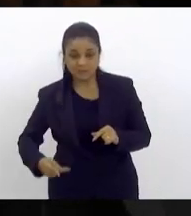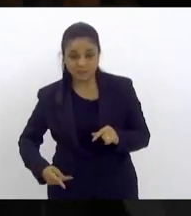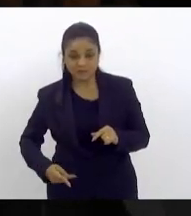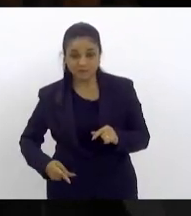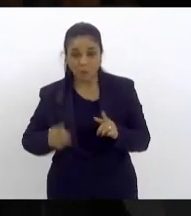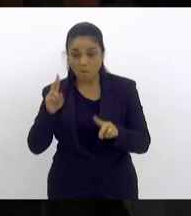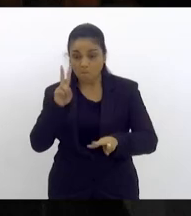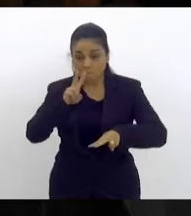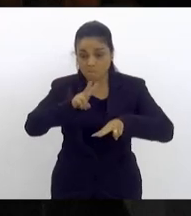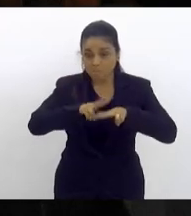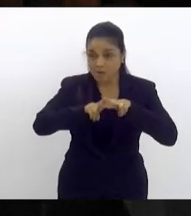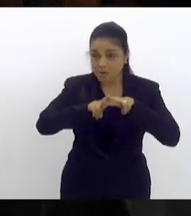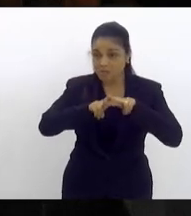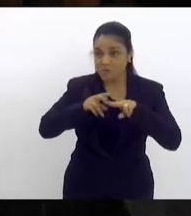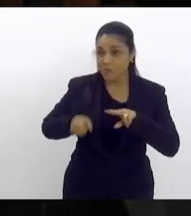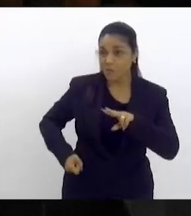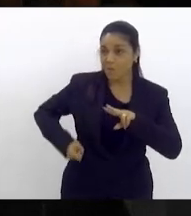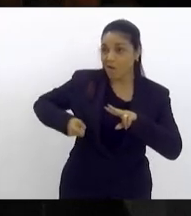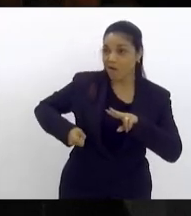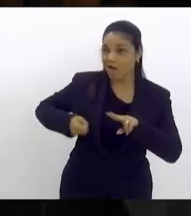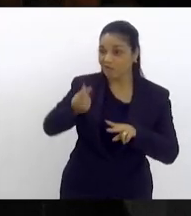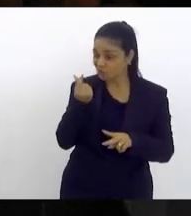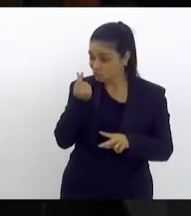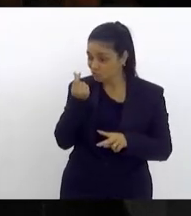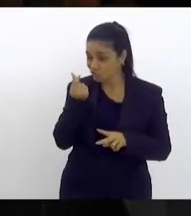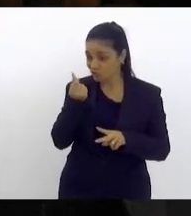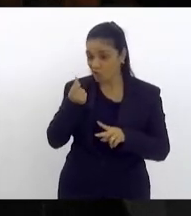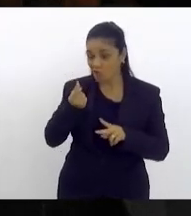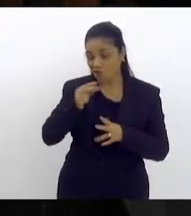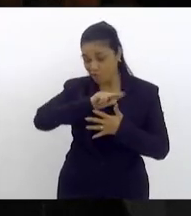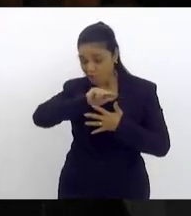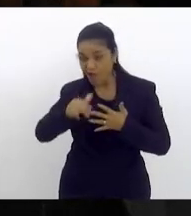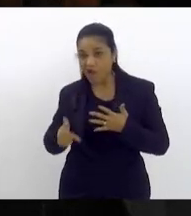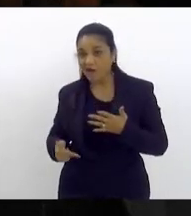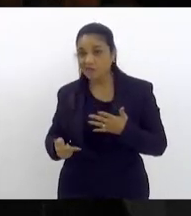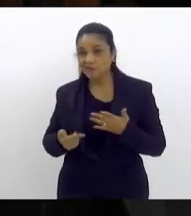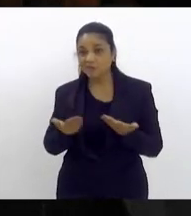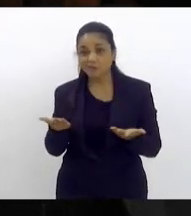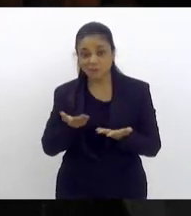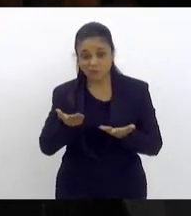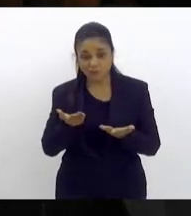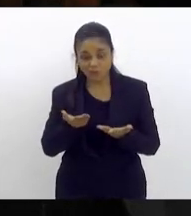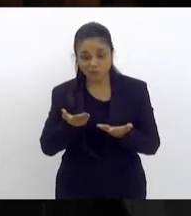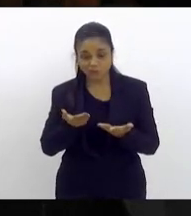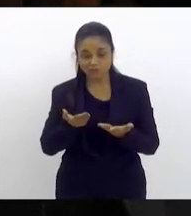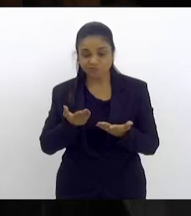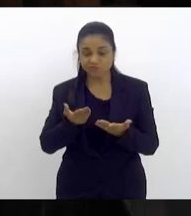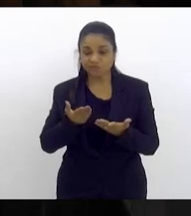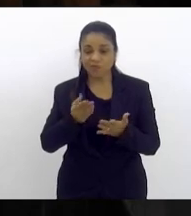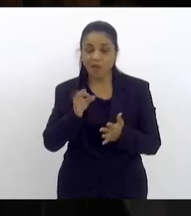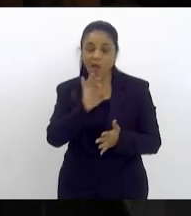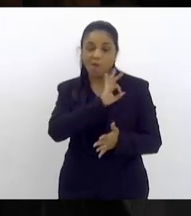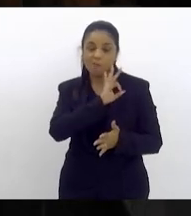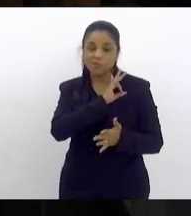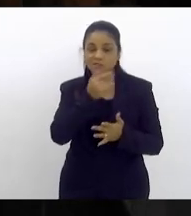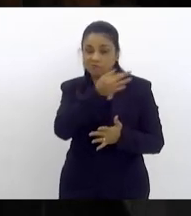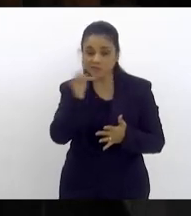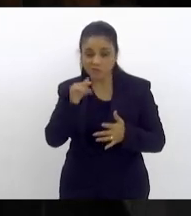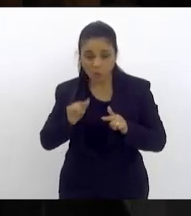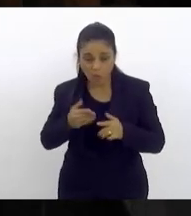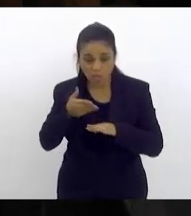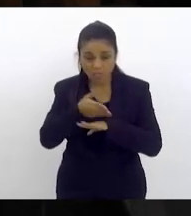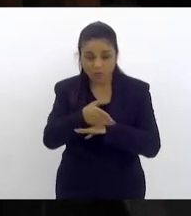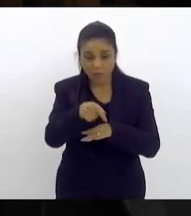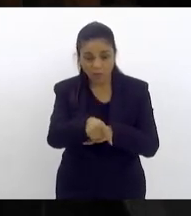mala de dinheiro e hoje a operação contra o ex-presidente da República ela tem por objeto uma